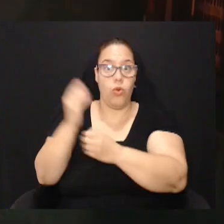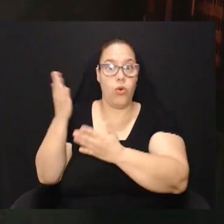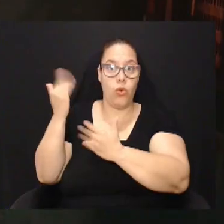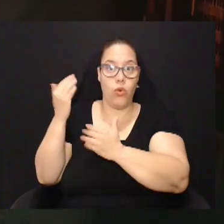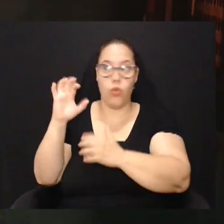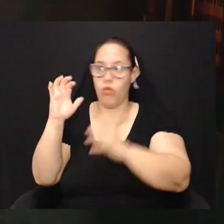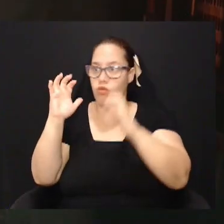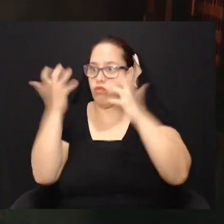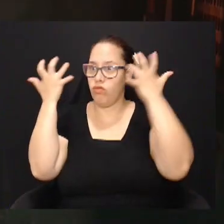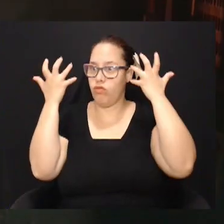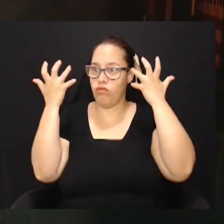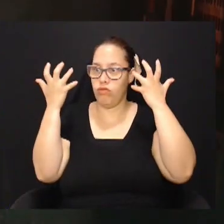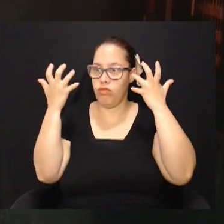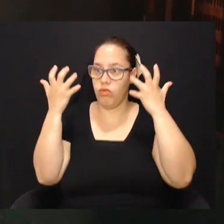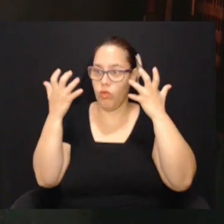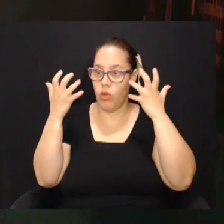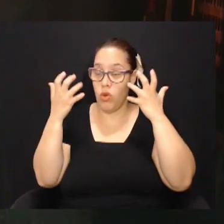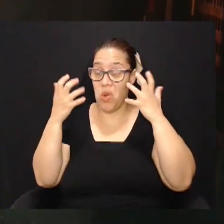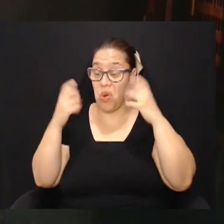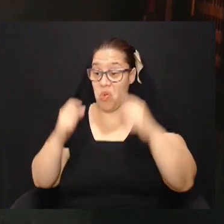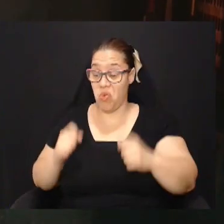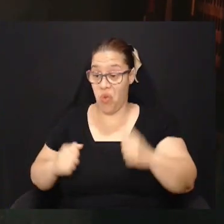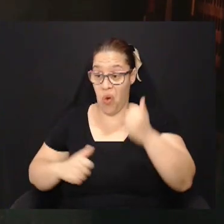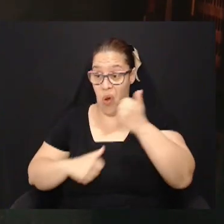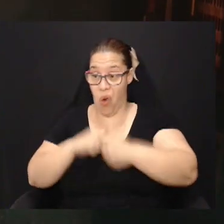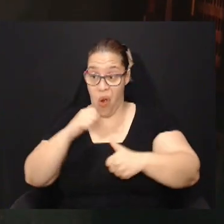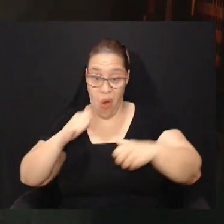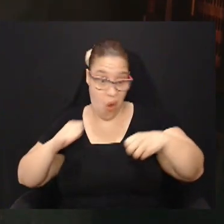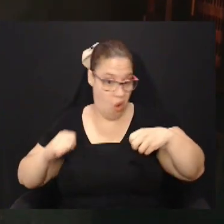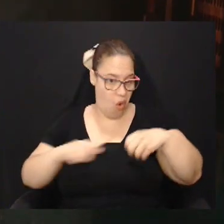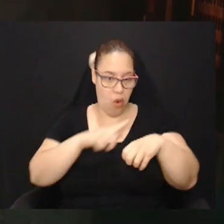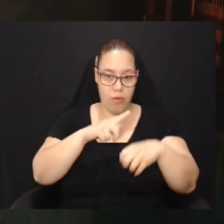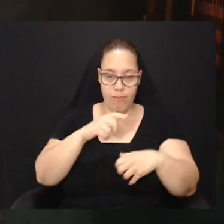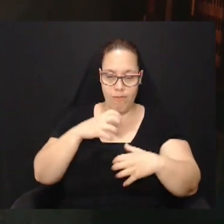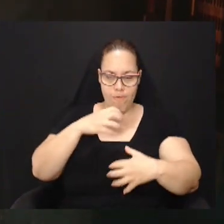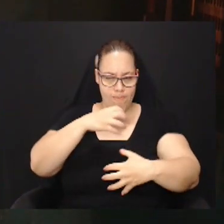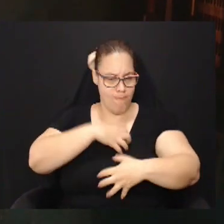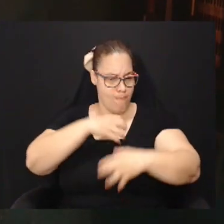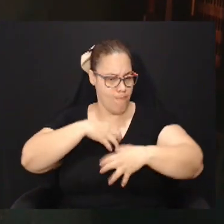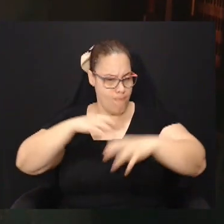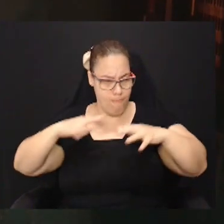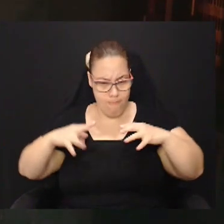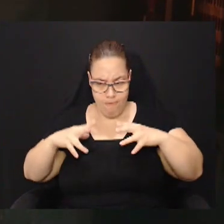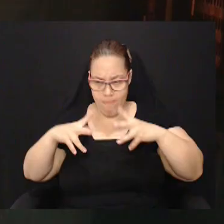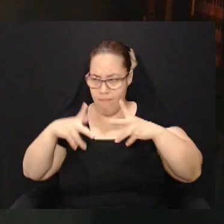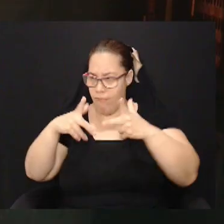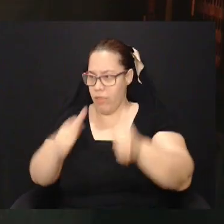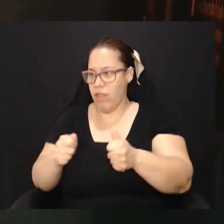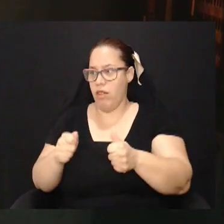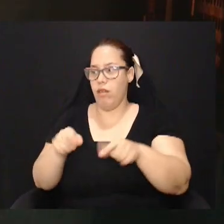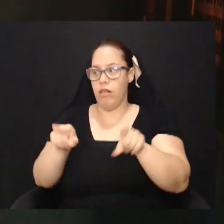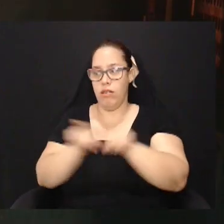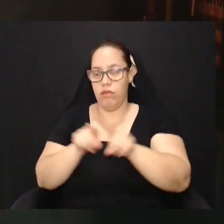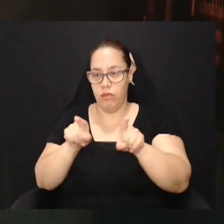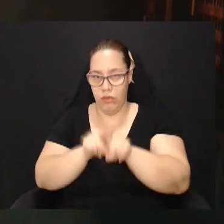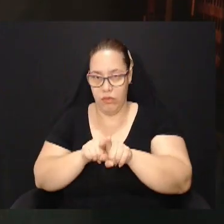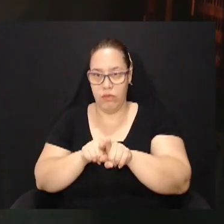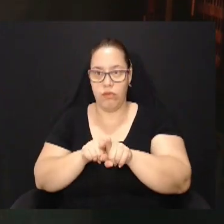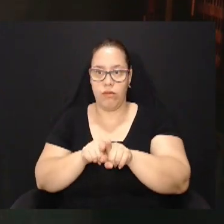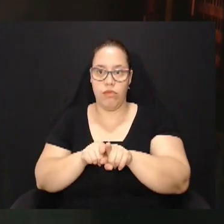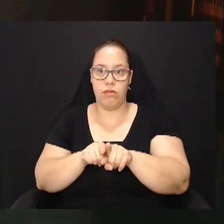uma Copa do Mundo, né? Algo assim que mexeu com a emoção de todo mundo. Isso também tem a ver com